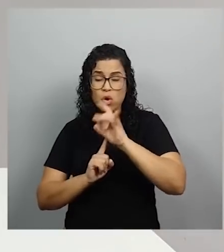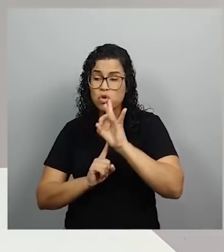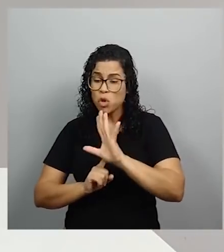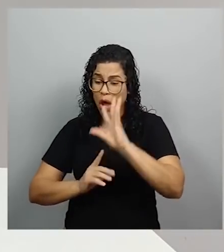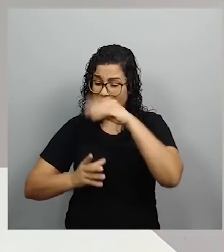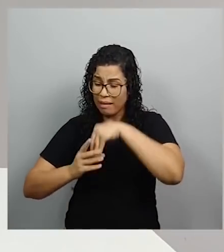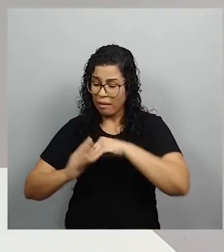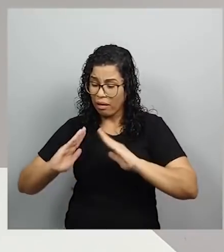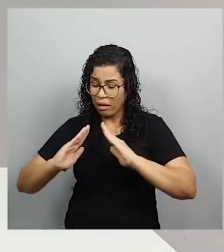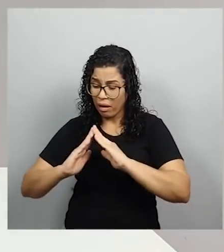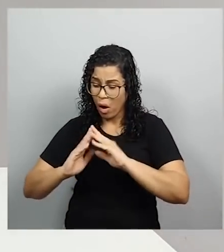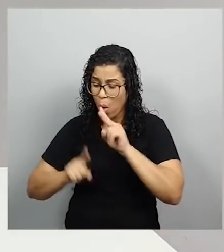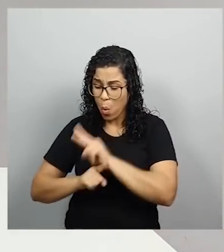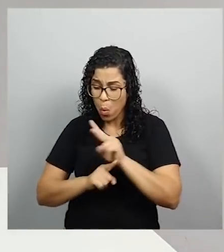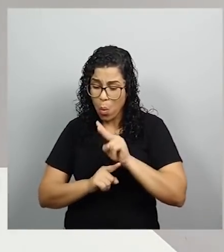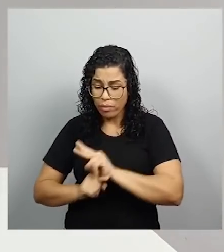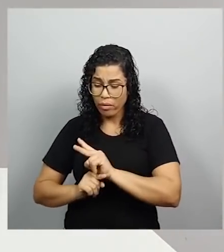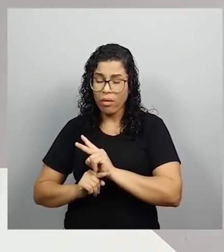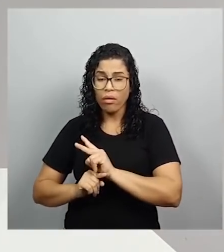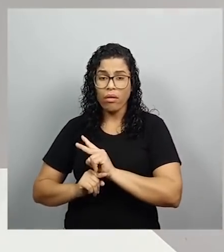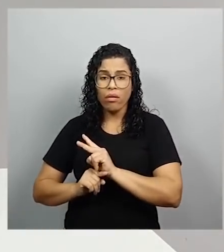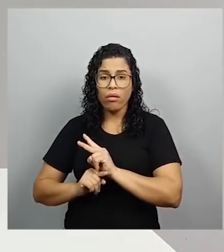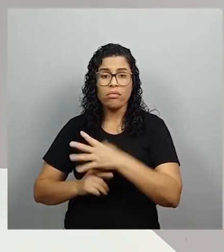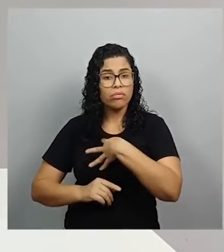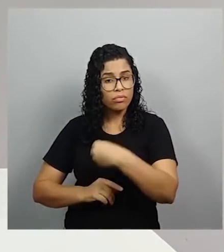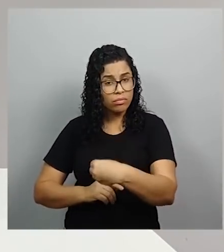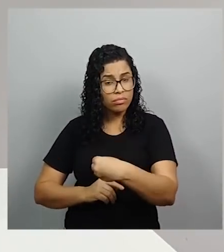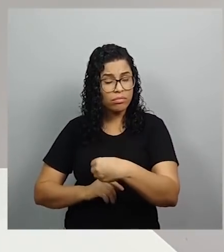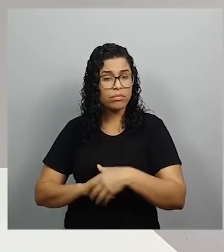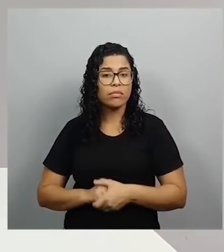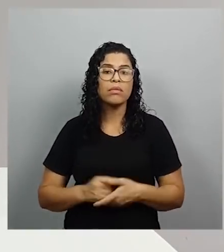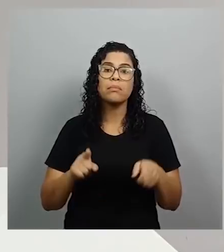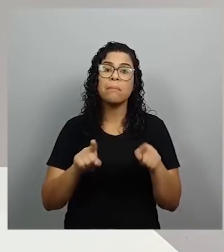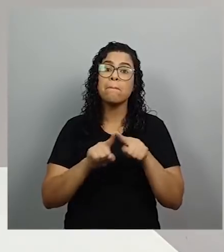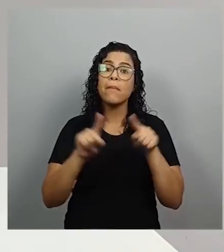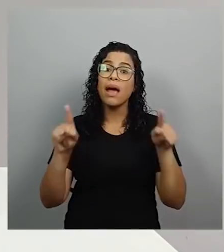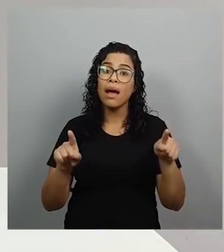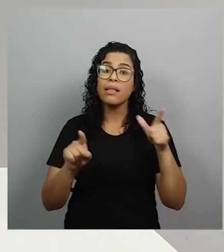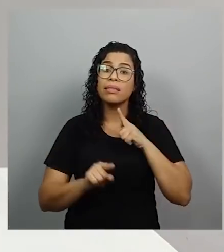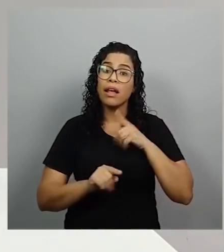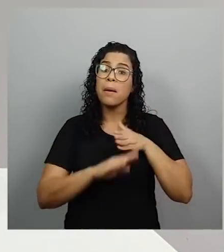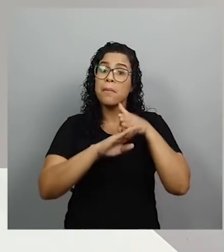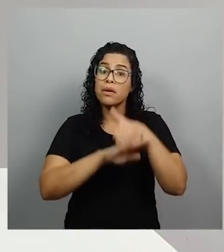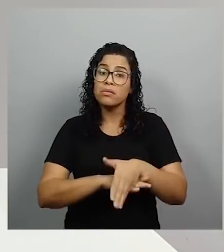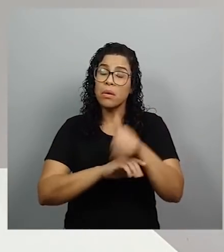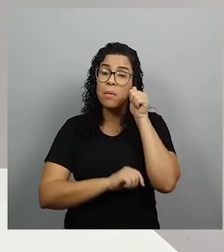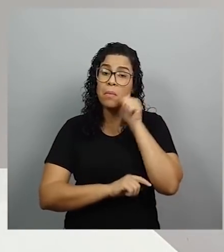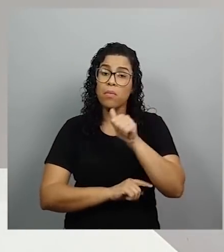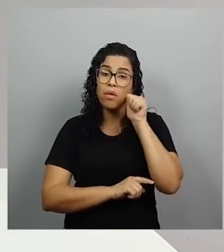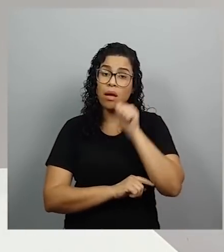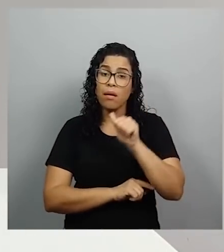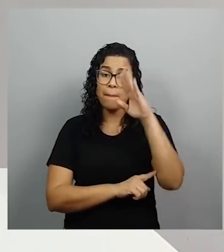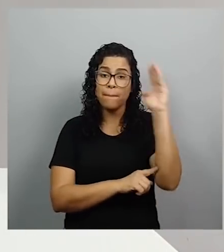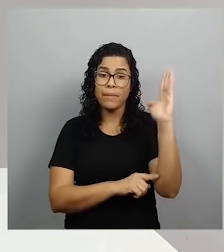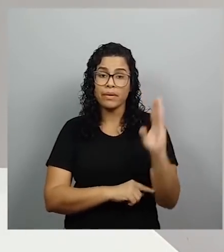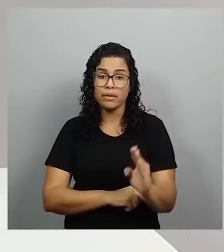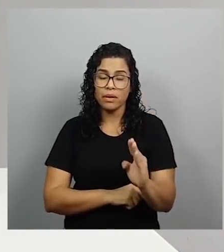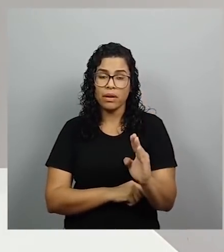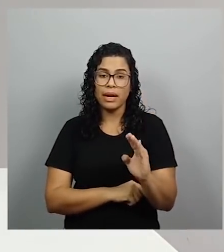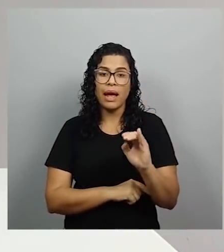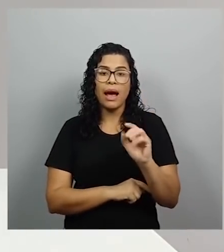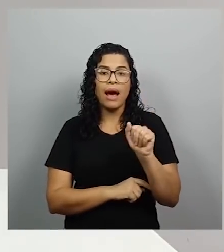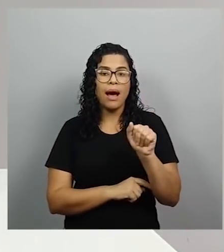dos filhos. E mesmo assim, tivemos participação da brasileira, Aida dos Santos, foi a única mulher